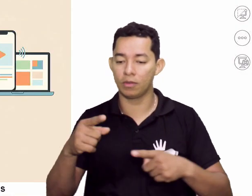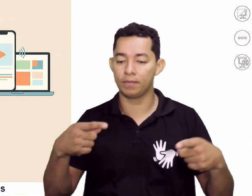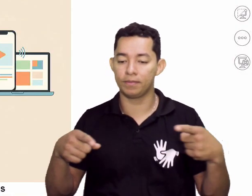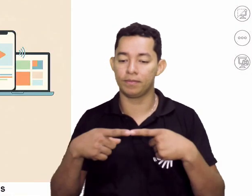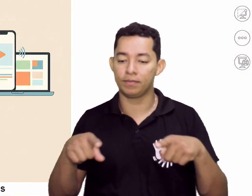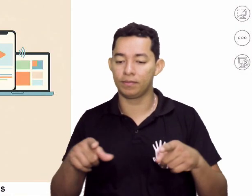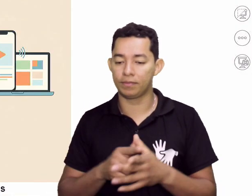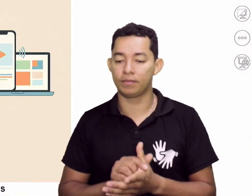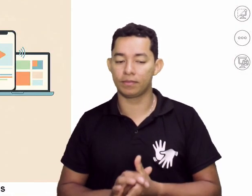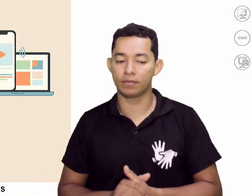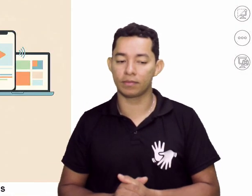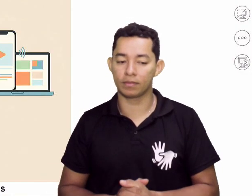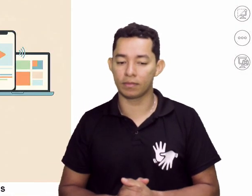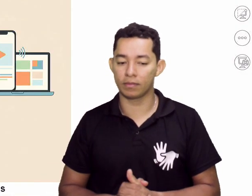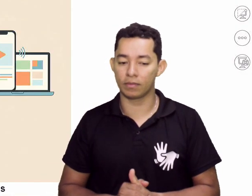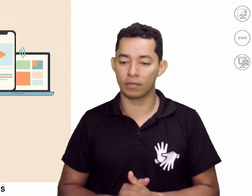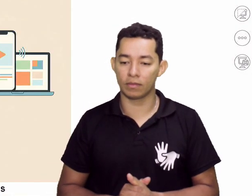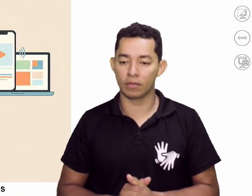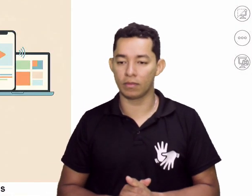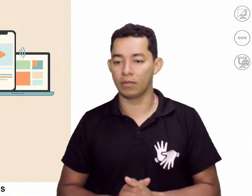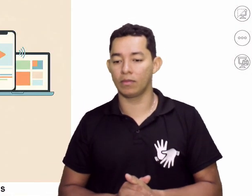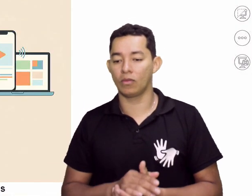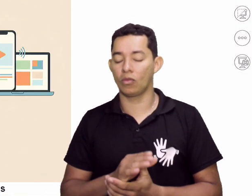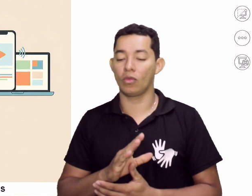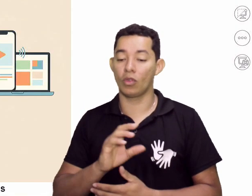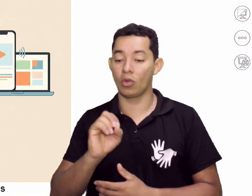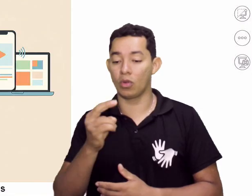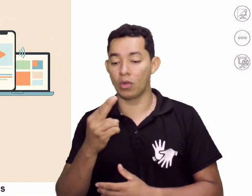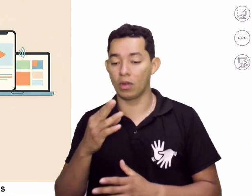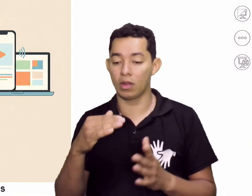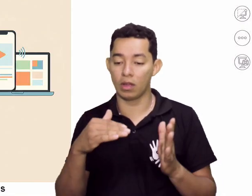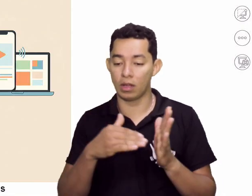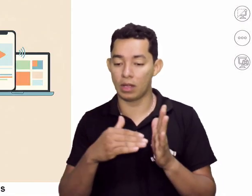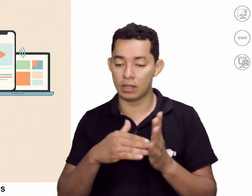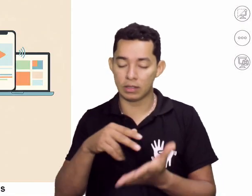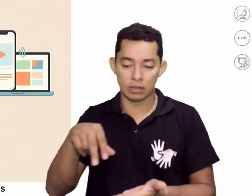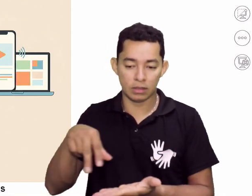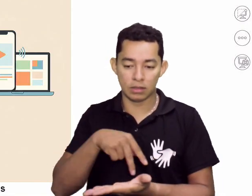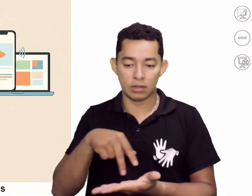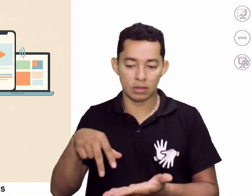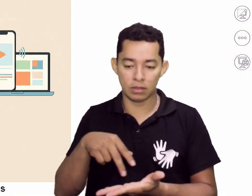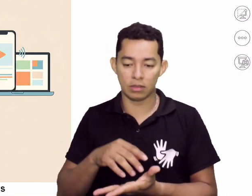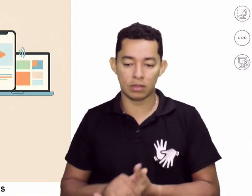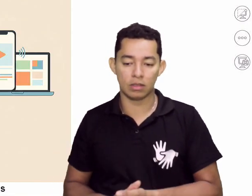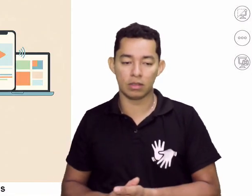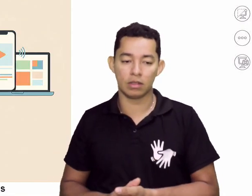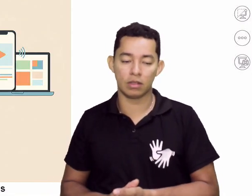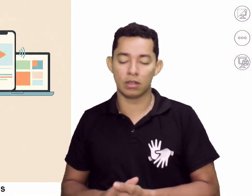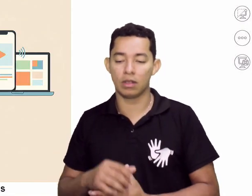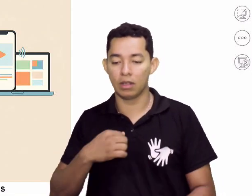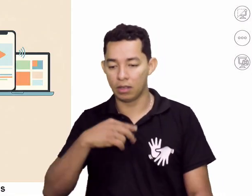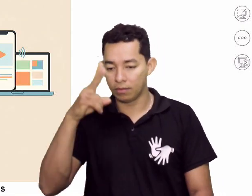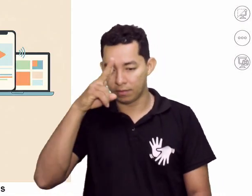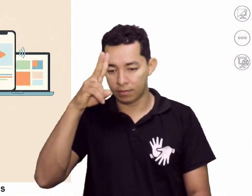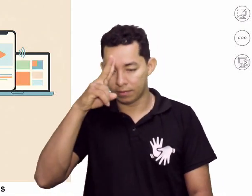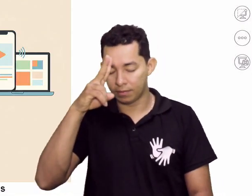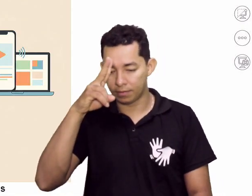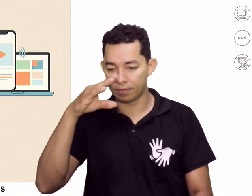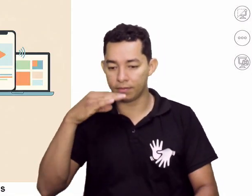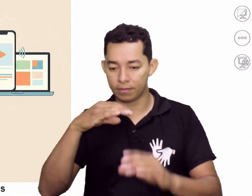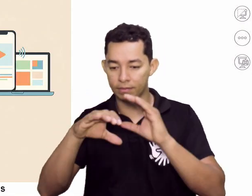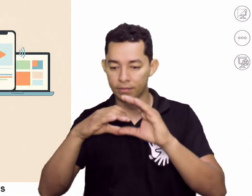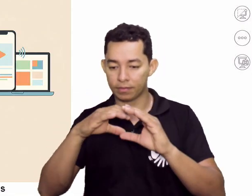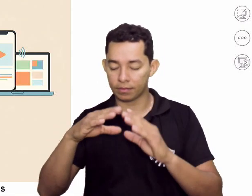performances, ou até mesmo danças, né? Eu lembro que a cantora